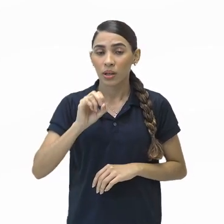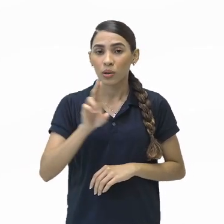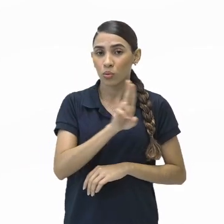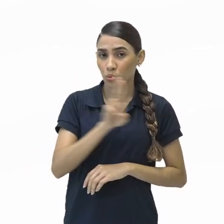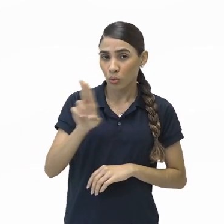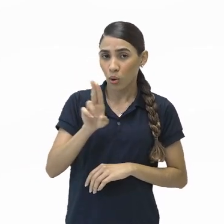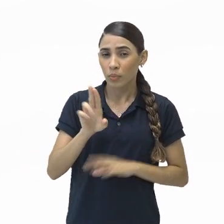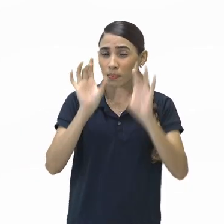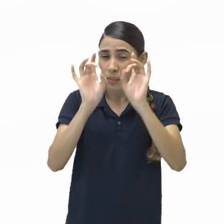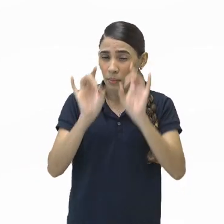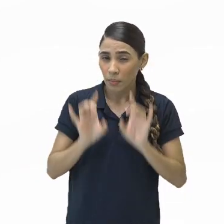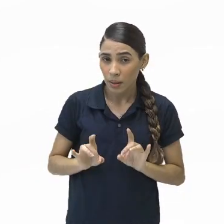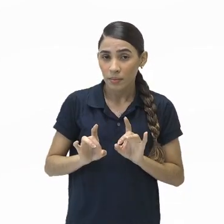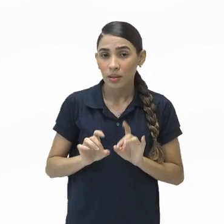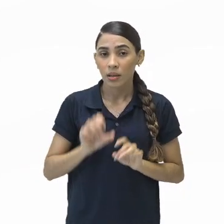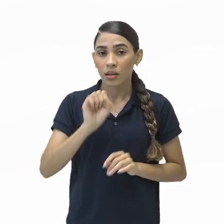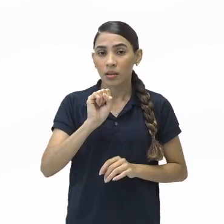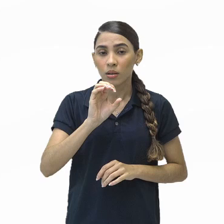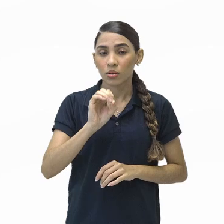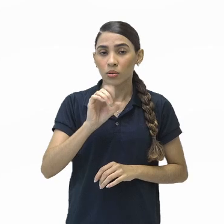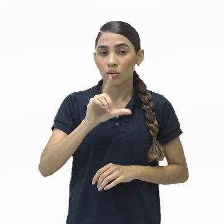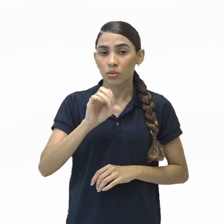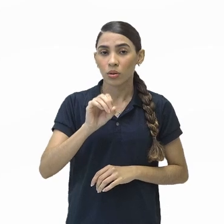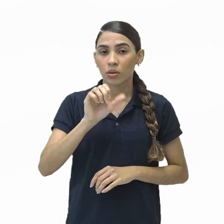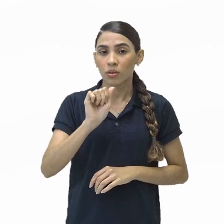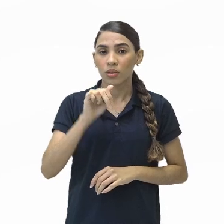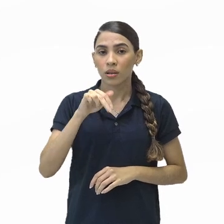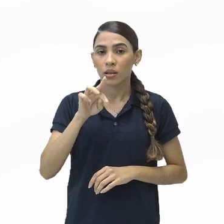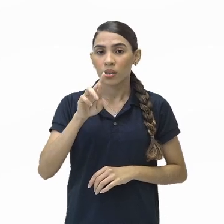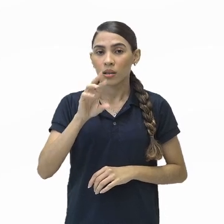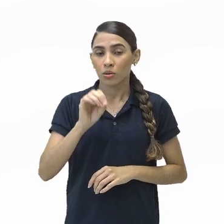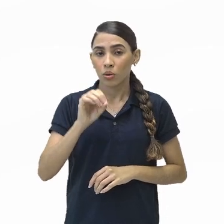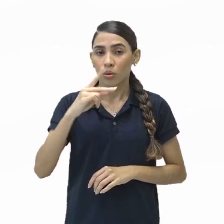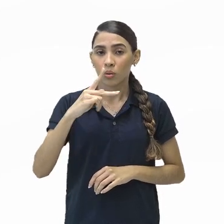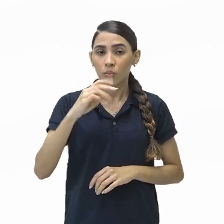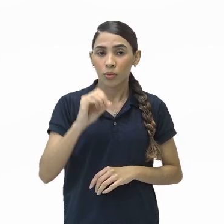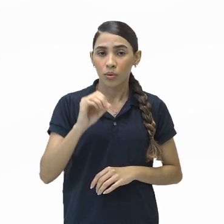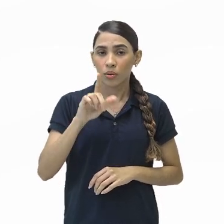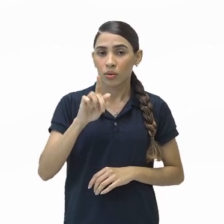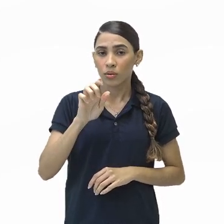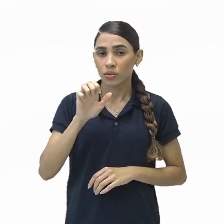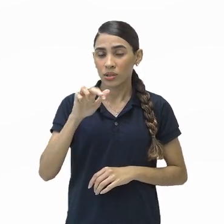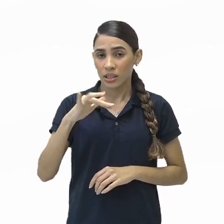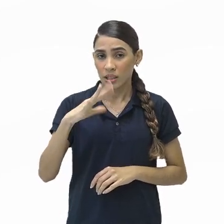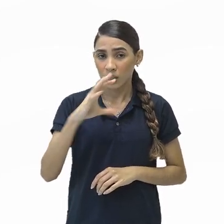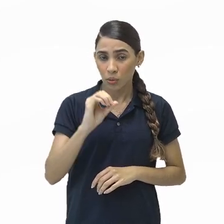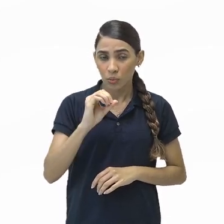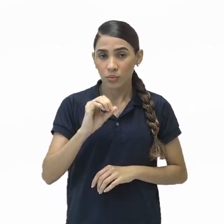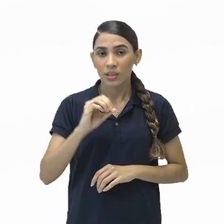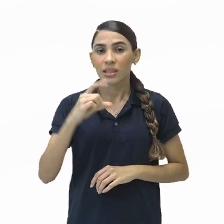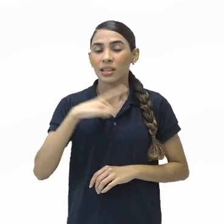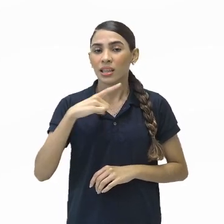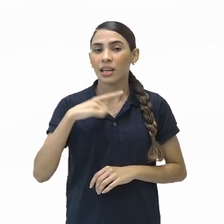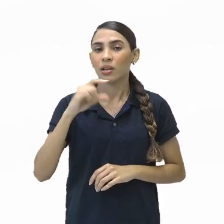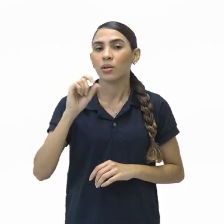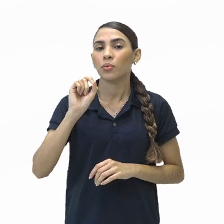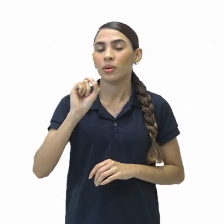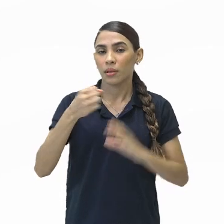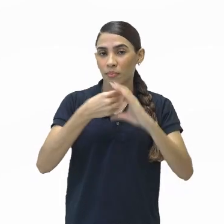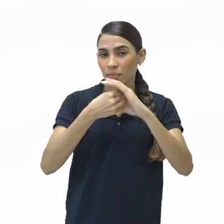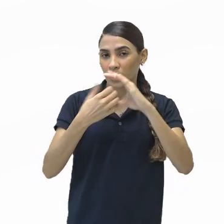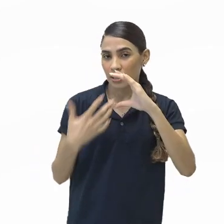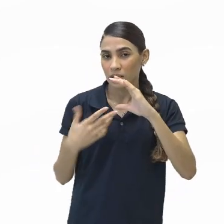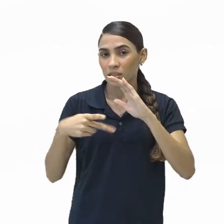bem específico, né? São solos antropogênicos, solos modificados pelo homem, solos que tiveram ali uma